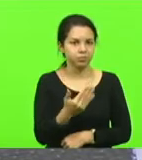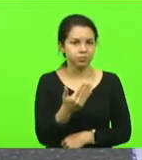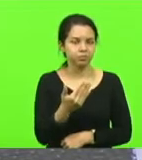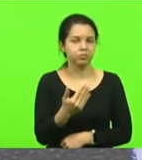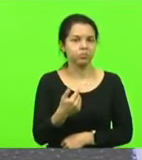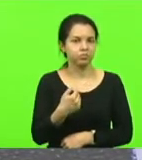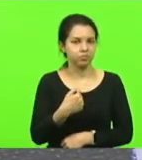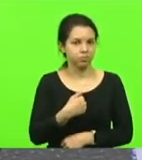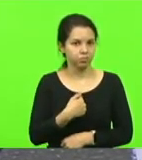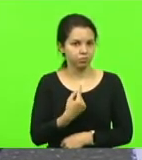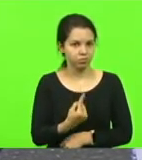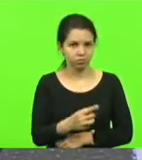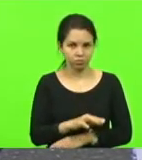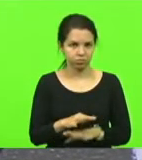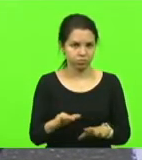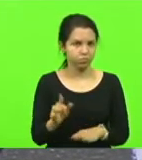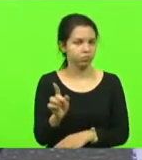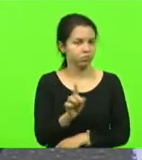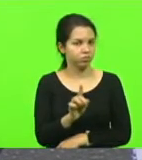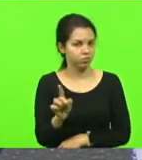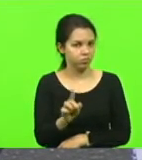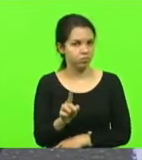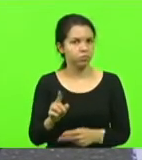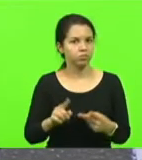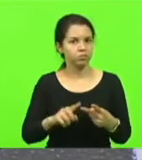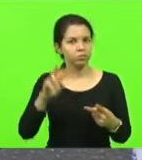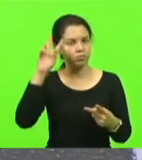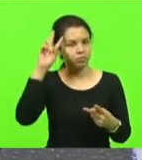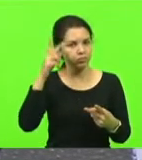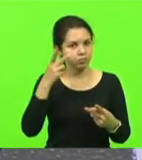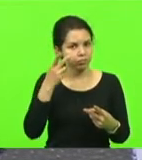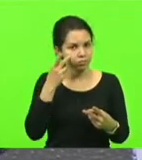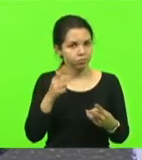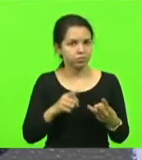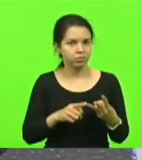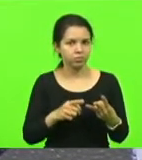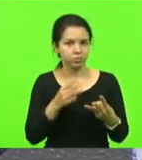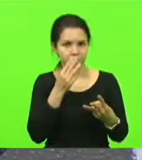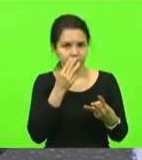Milton Obos, o deputado Sopelso, o deputado Fabiano